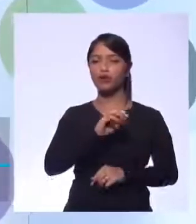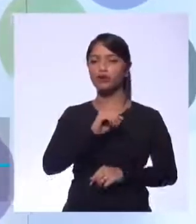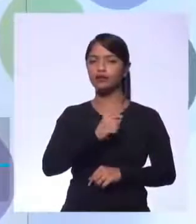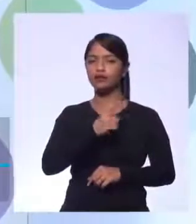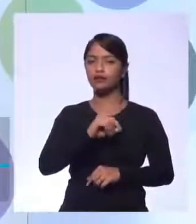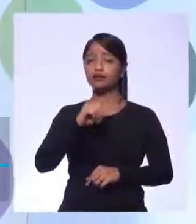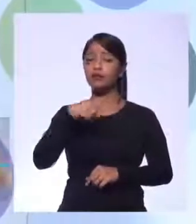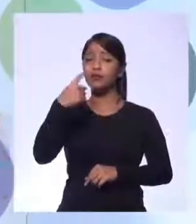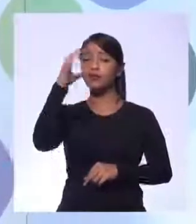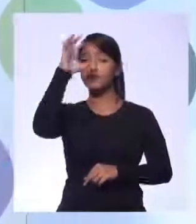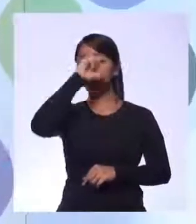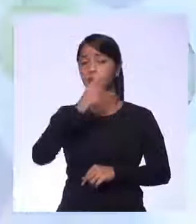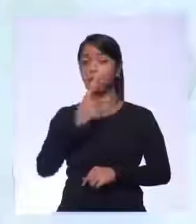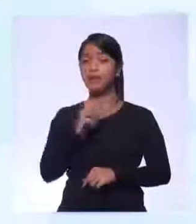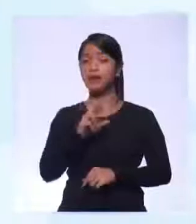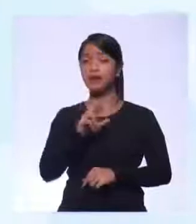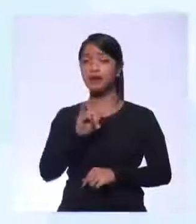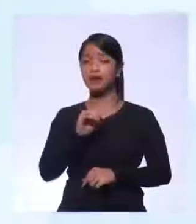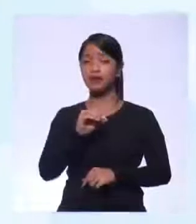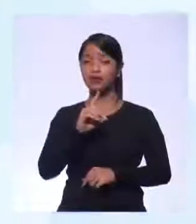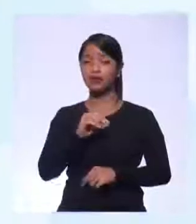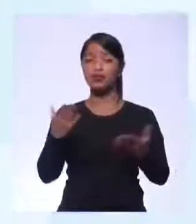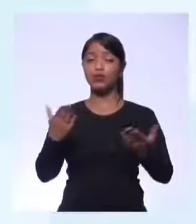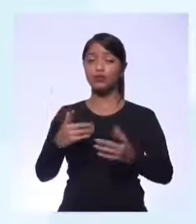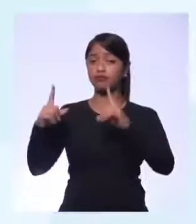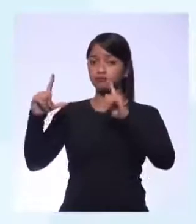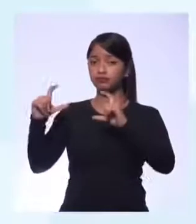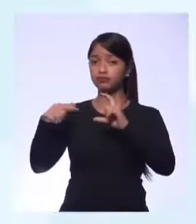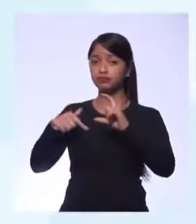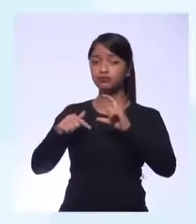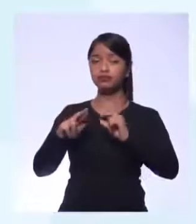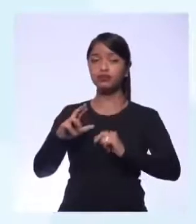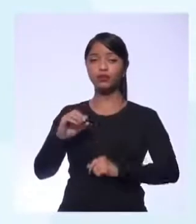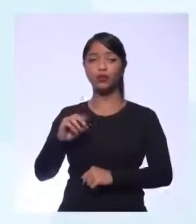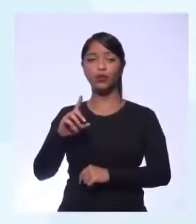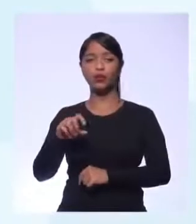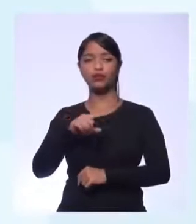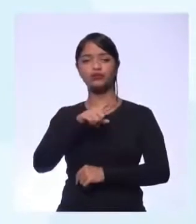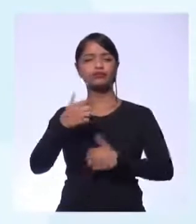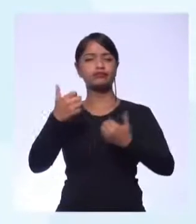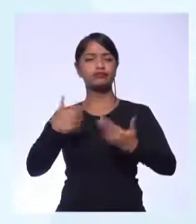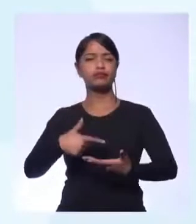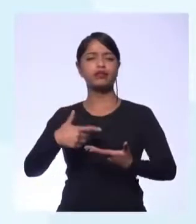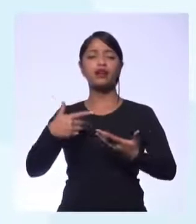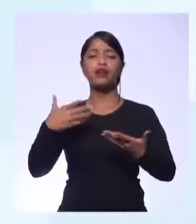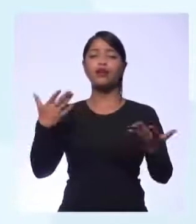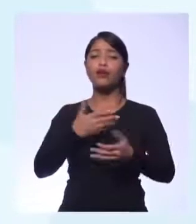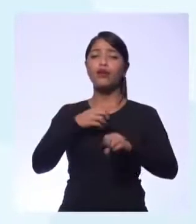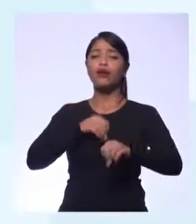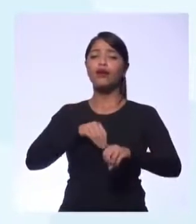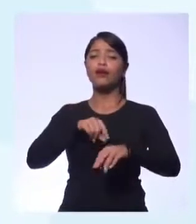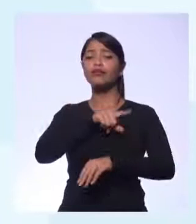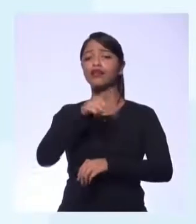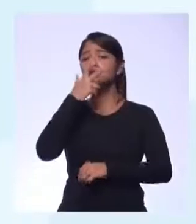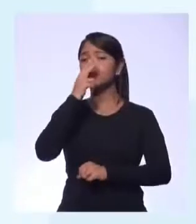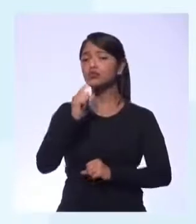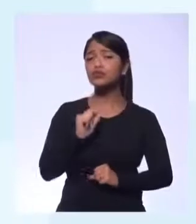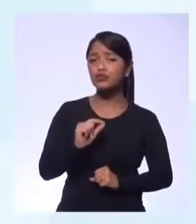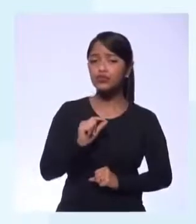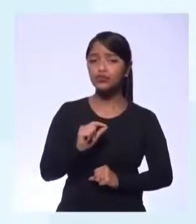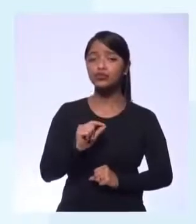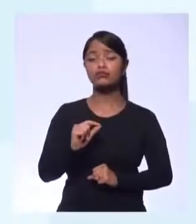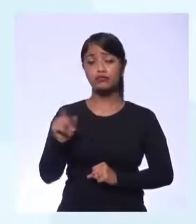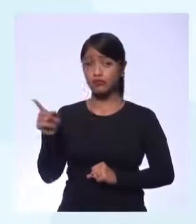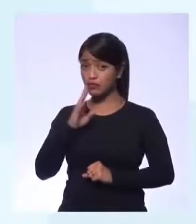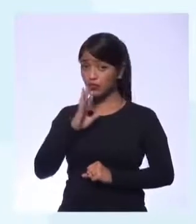para vocês aí o QR Code para vocês contarem o que acharam da aula que acabaram de assistir. Se não conseguir pelo QR Code, pode